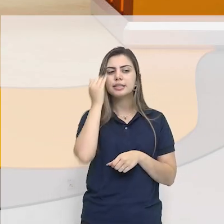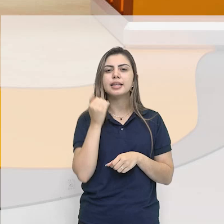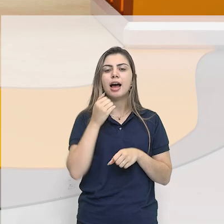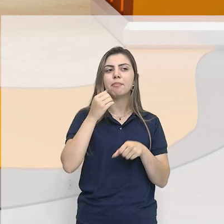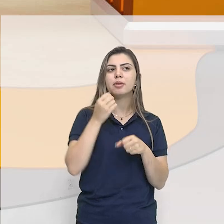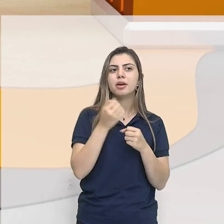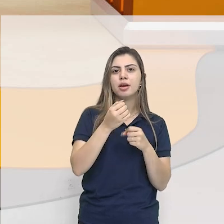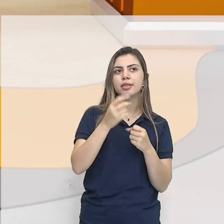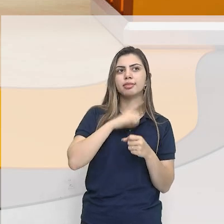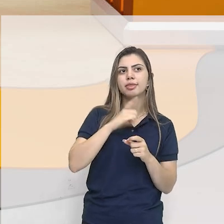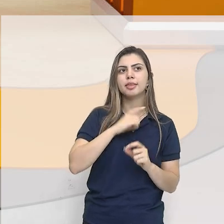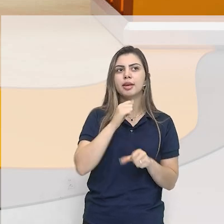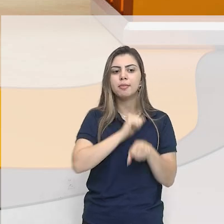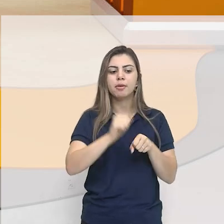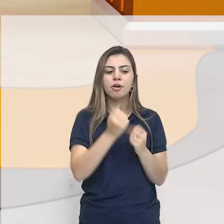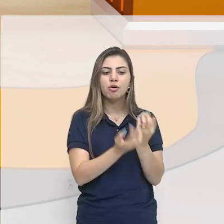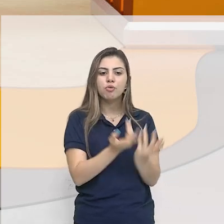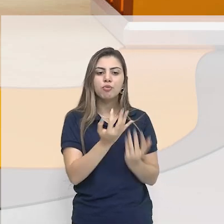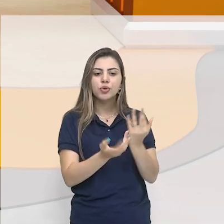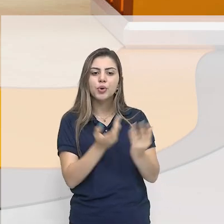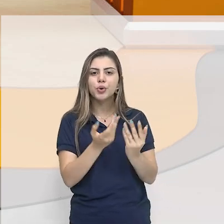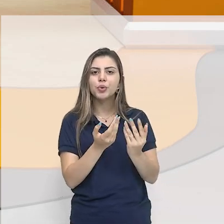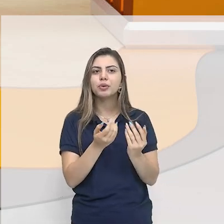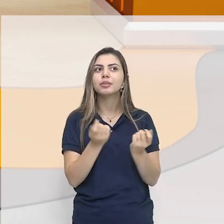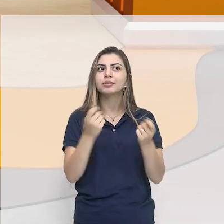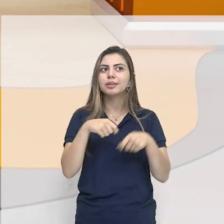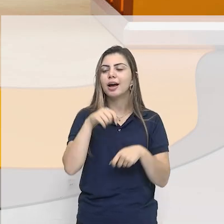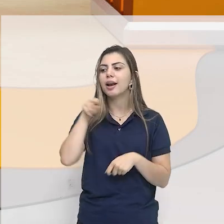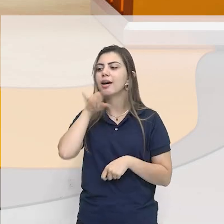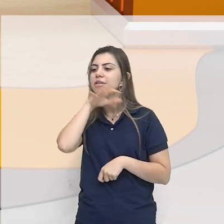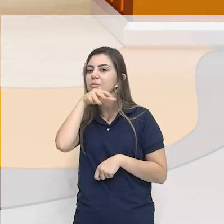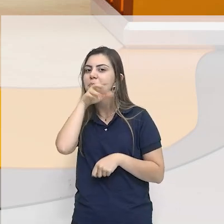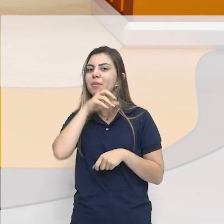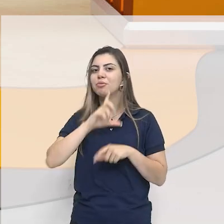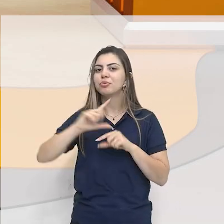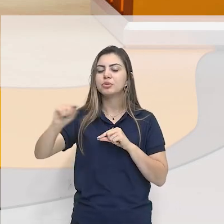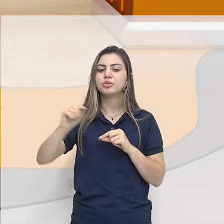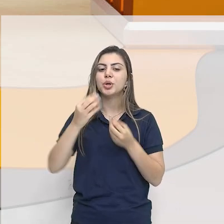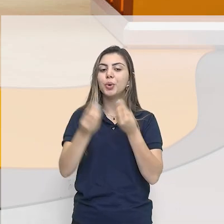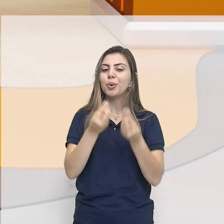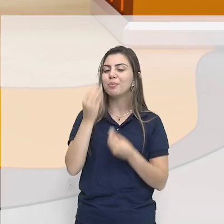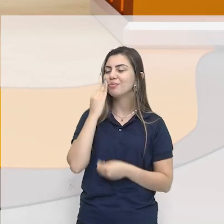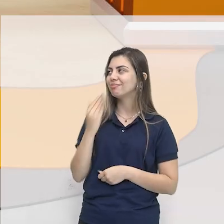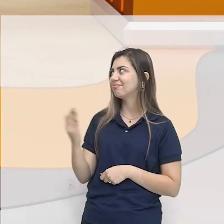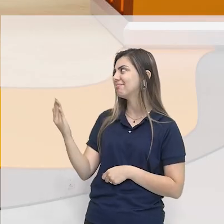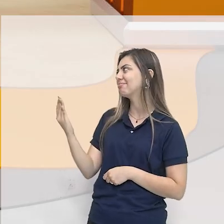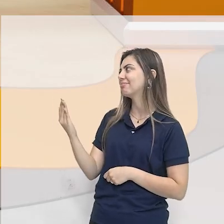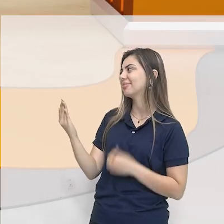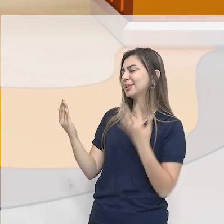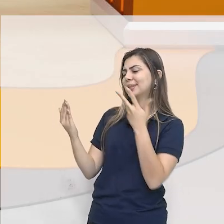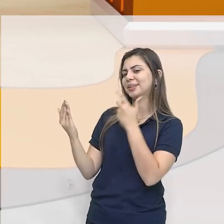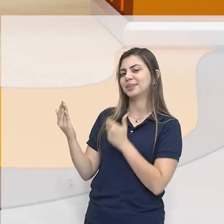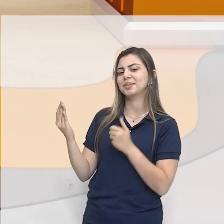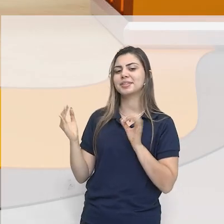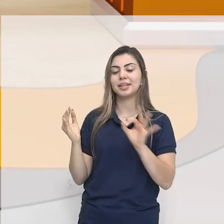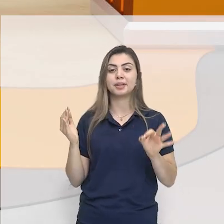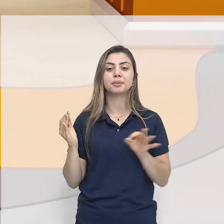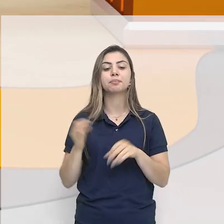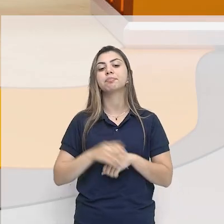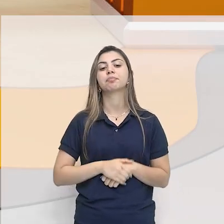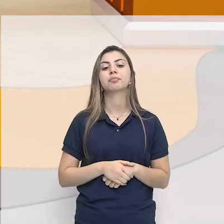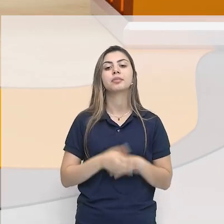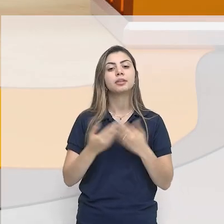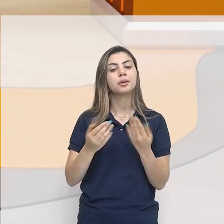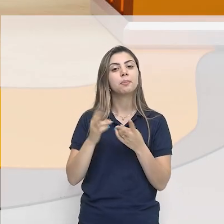nas cavernas. Então, exatamente por isso, olha ele chegando, muito lindo, gente. Observa aí, ok?